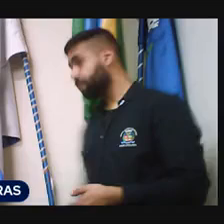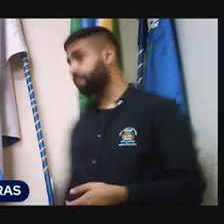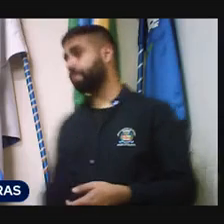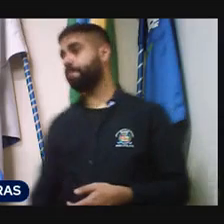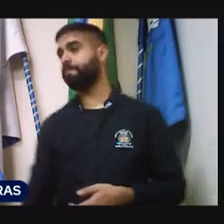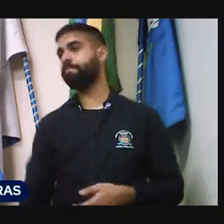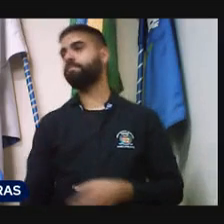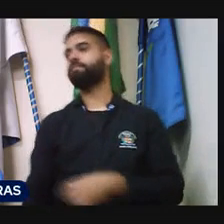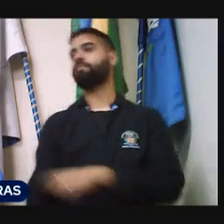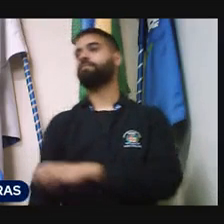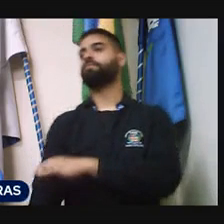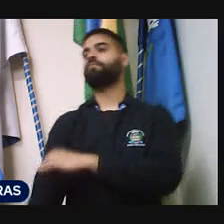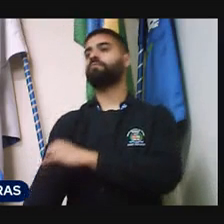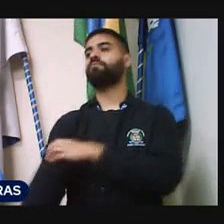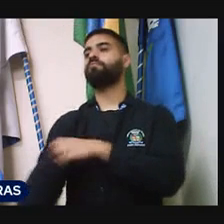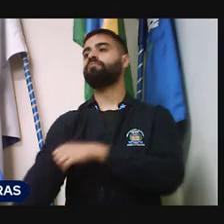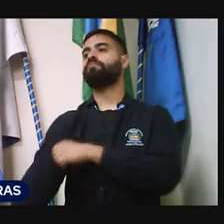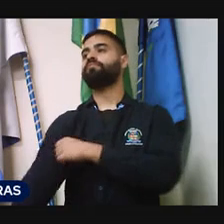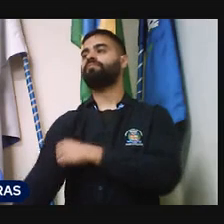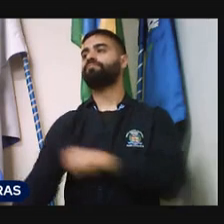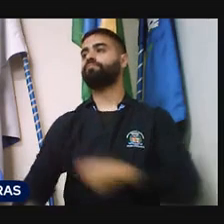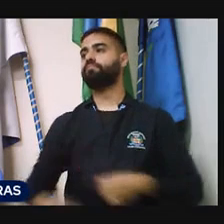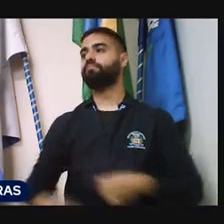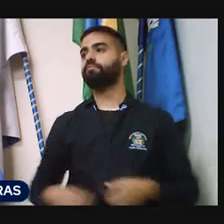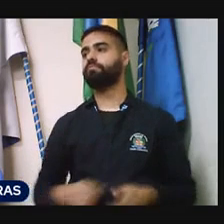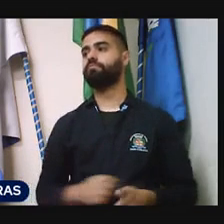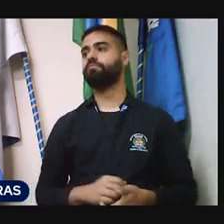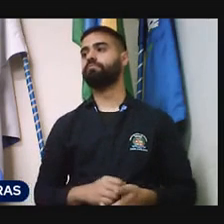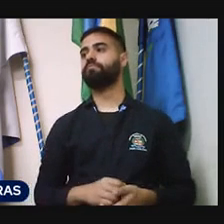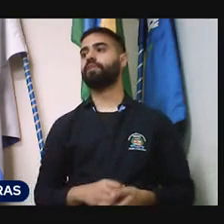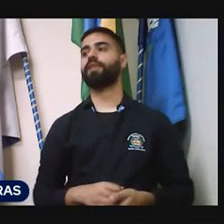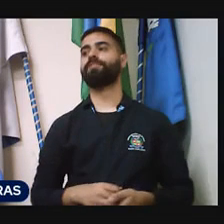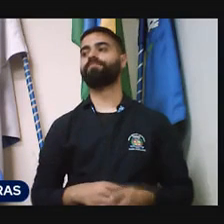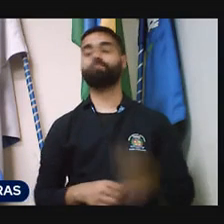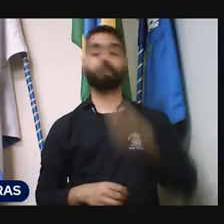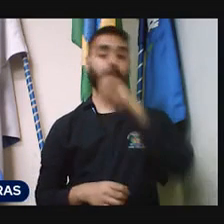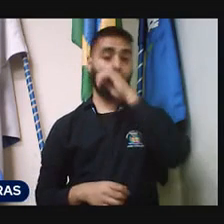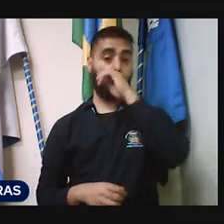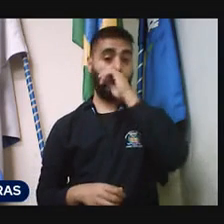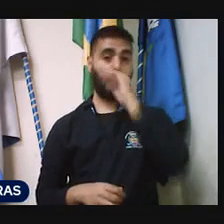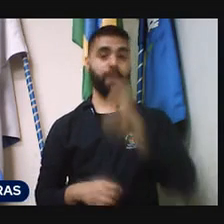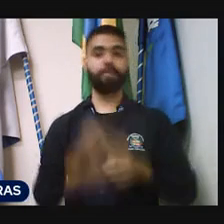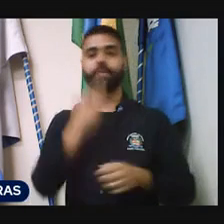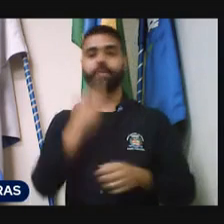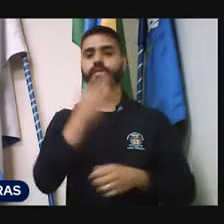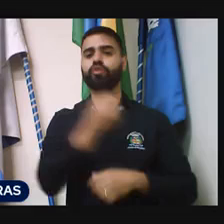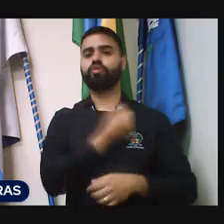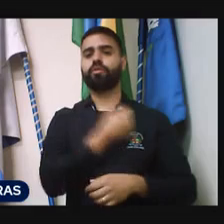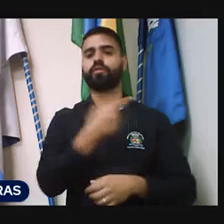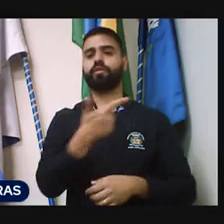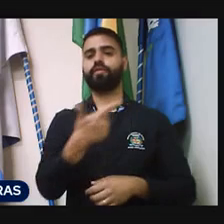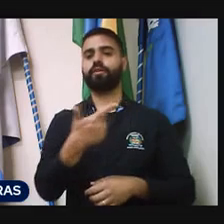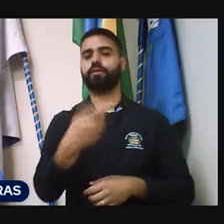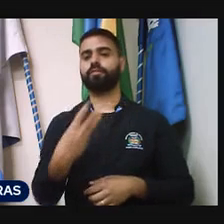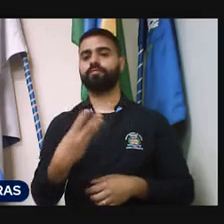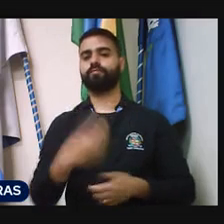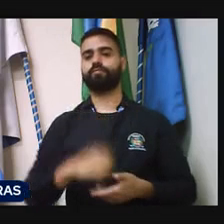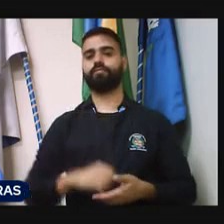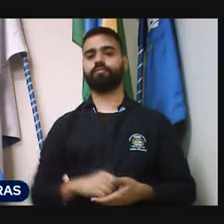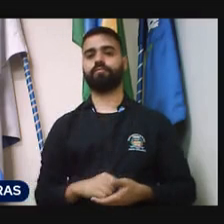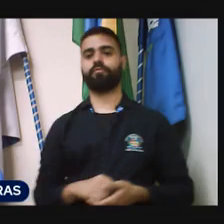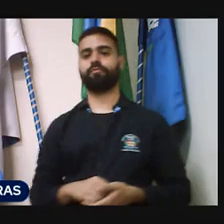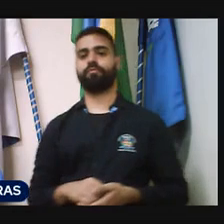aprovado requerimento 3223 excelente senhor presidente da Câmara dos Vereadores da Renault